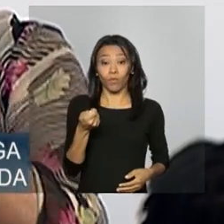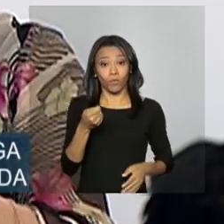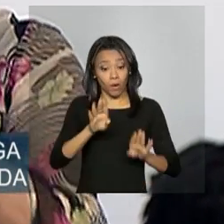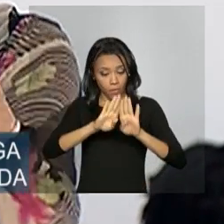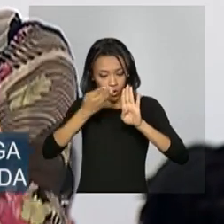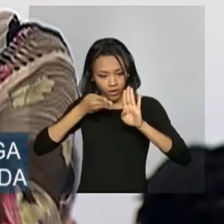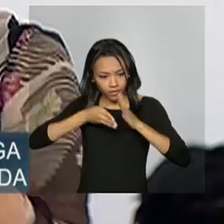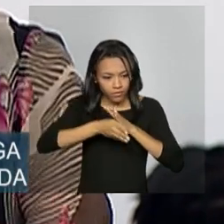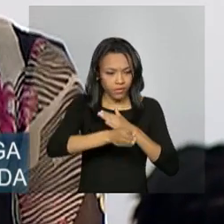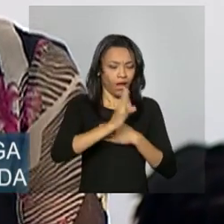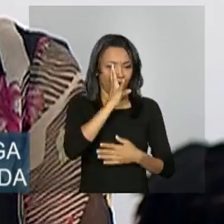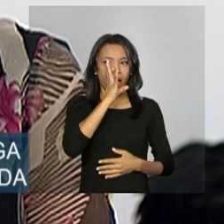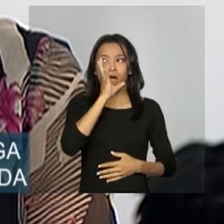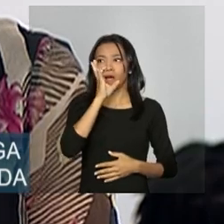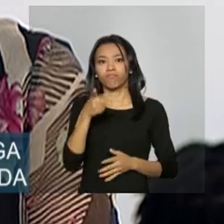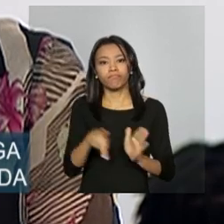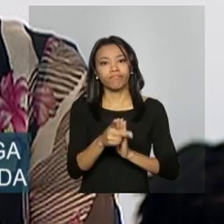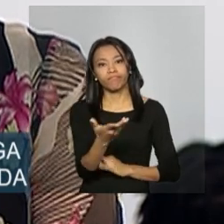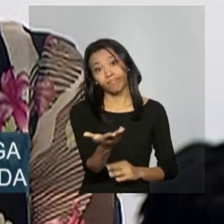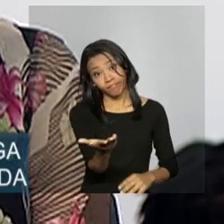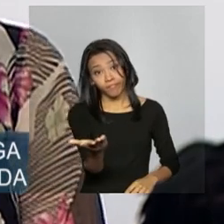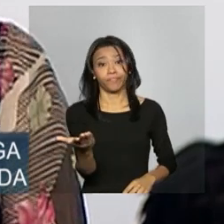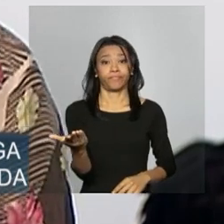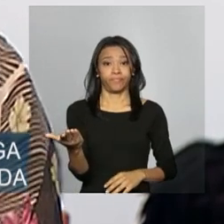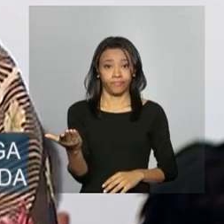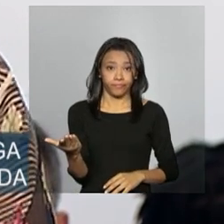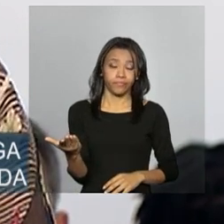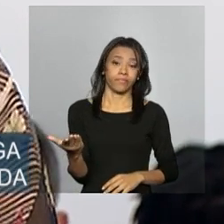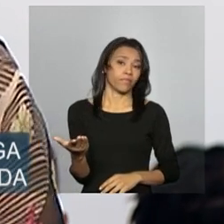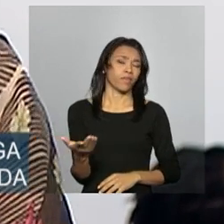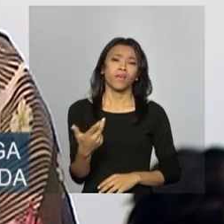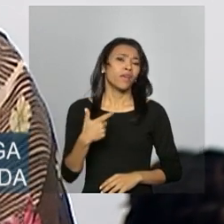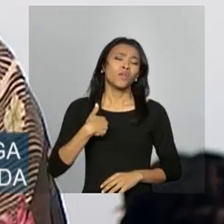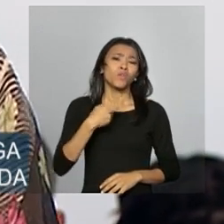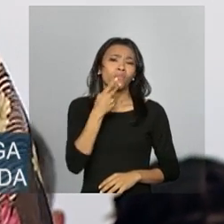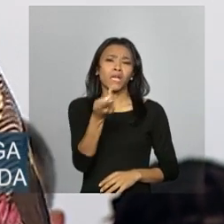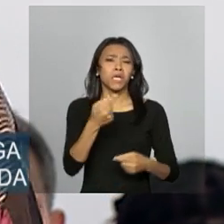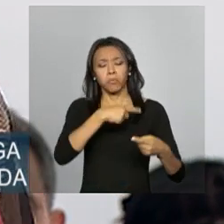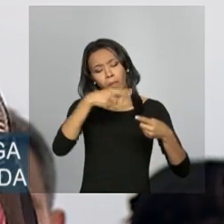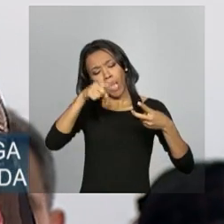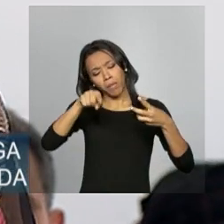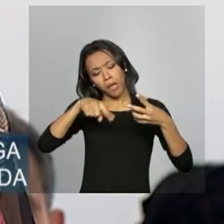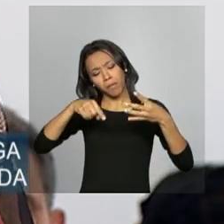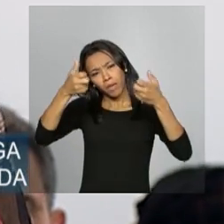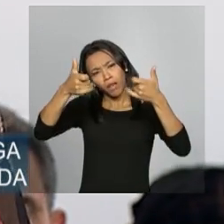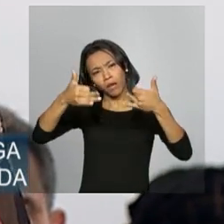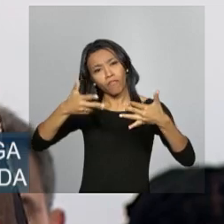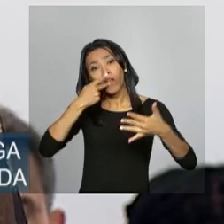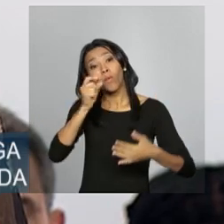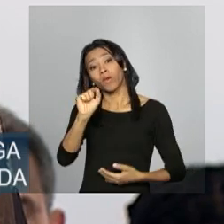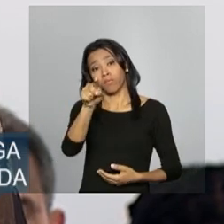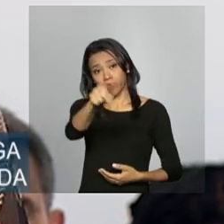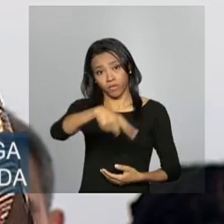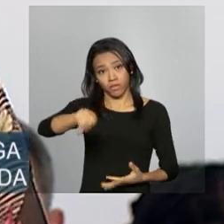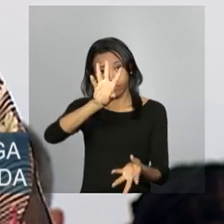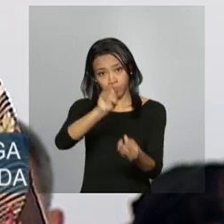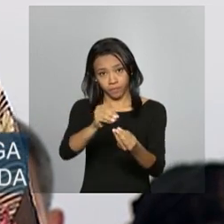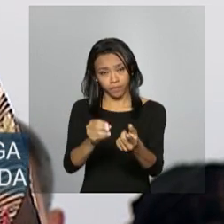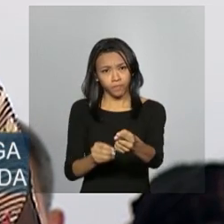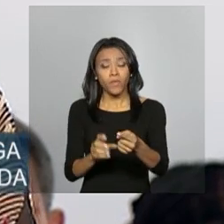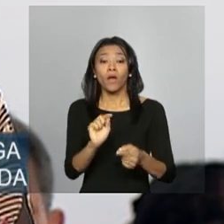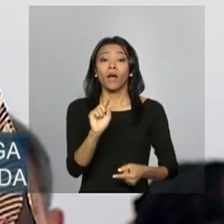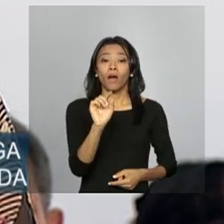porta, entrar e o imóvel é de vocês. E eu estou falando tudo isso para dizer para vocês o seguinte: